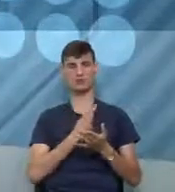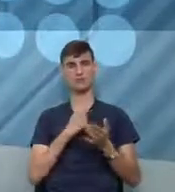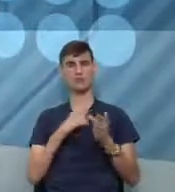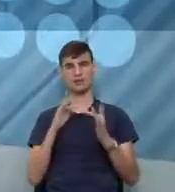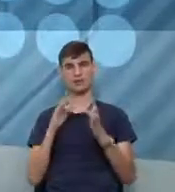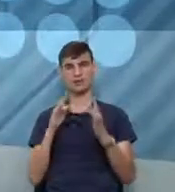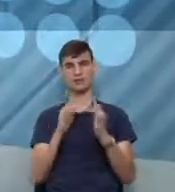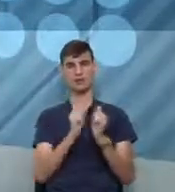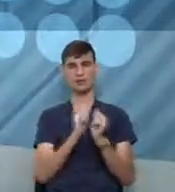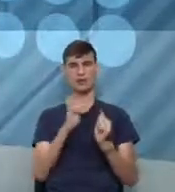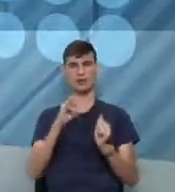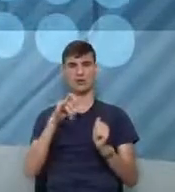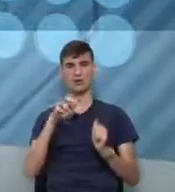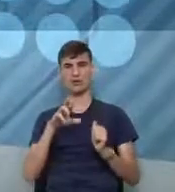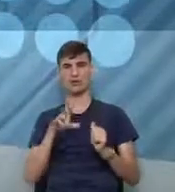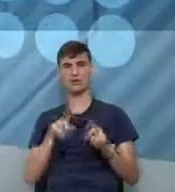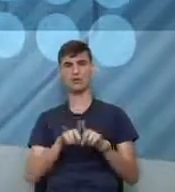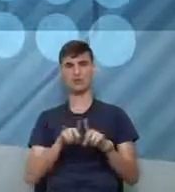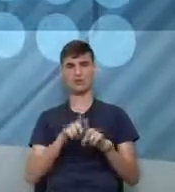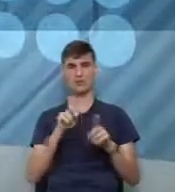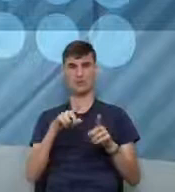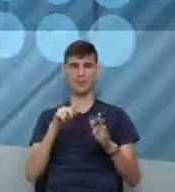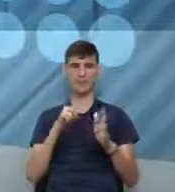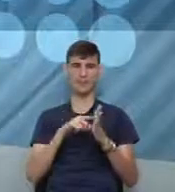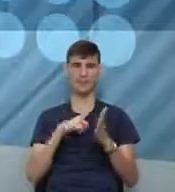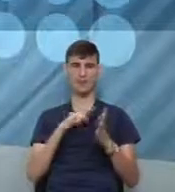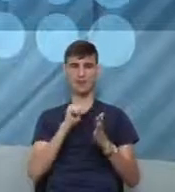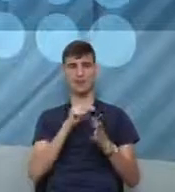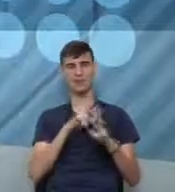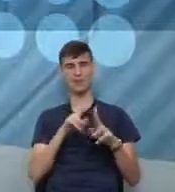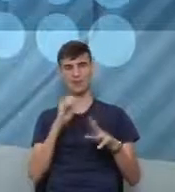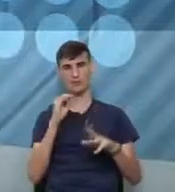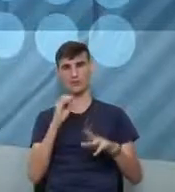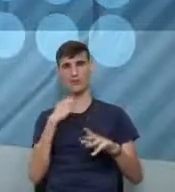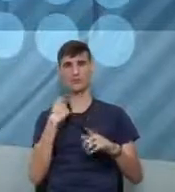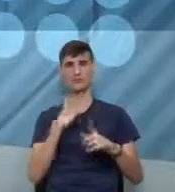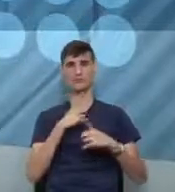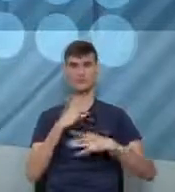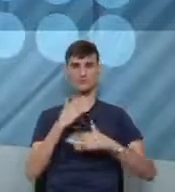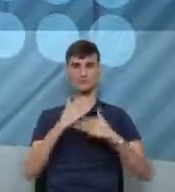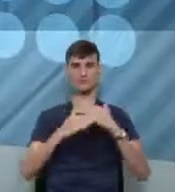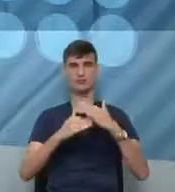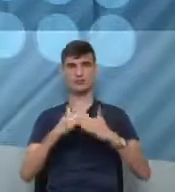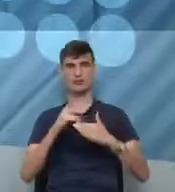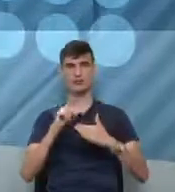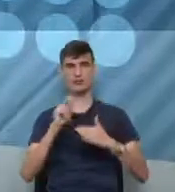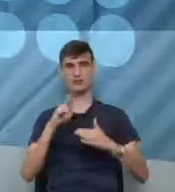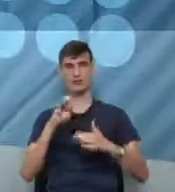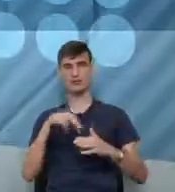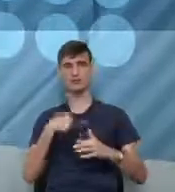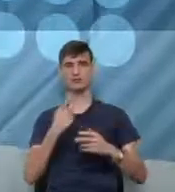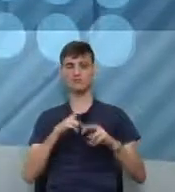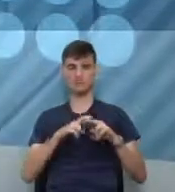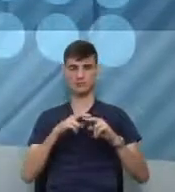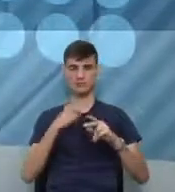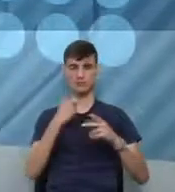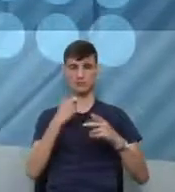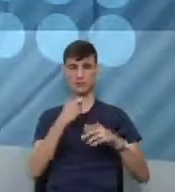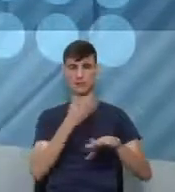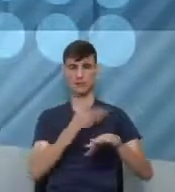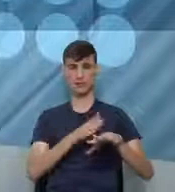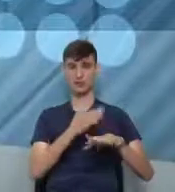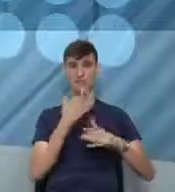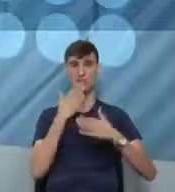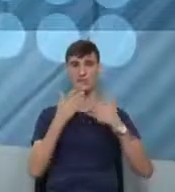de Taylor, considerando no ponto A, né, igual a zero, a gente vai para a Maclaurin. E os exercícios eles pedem,